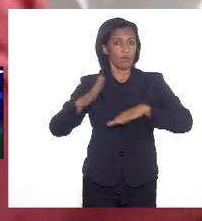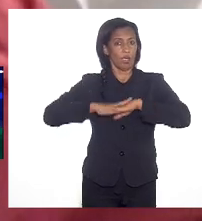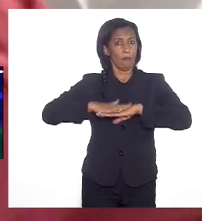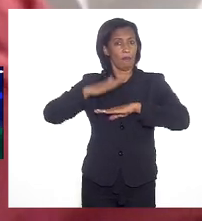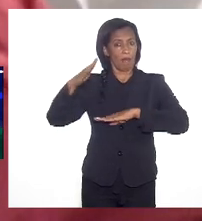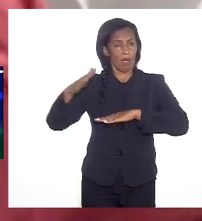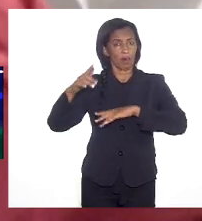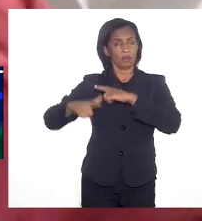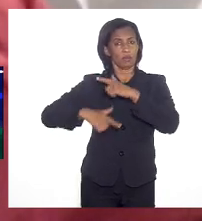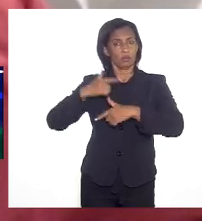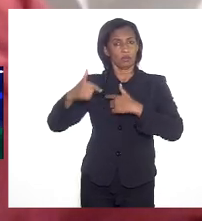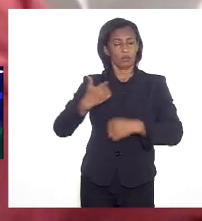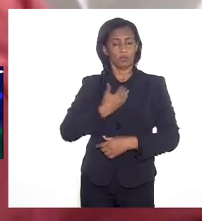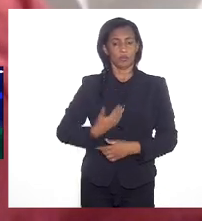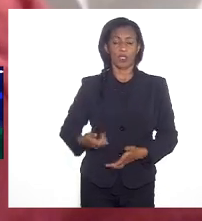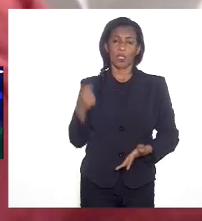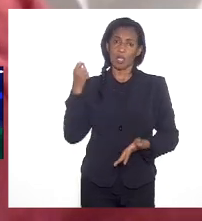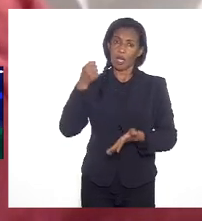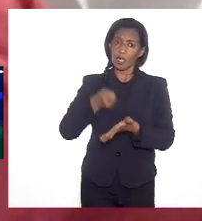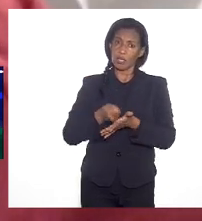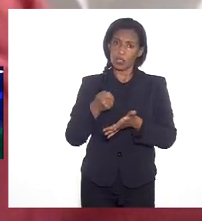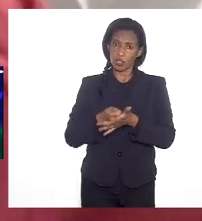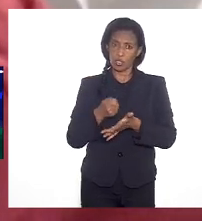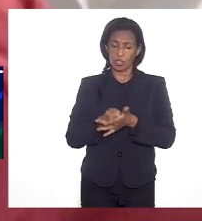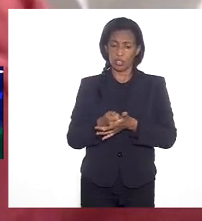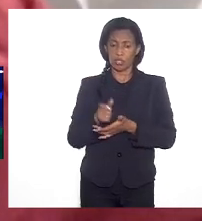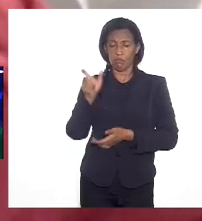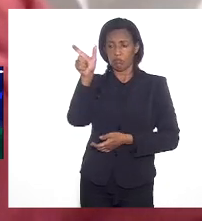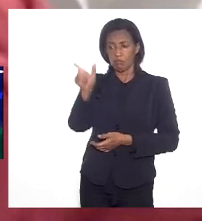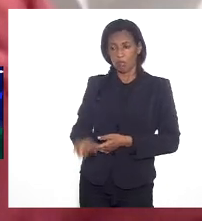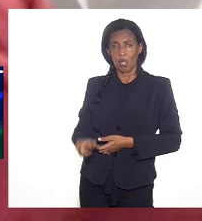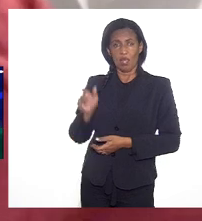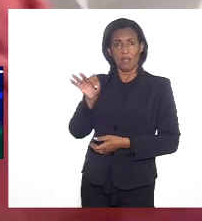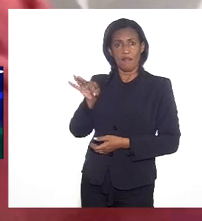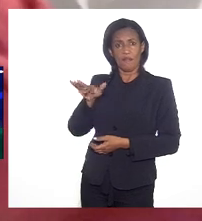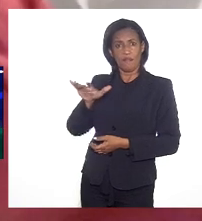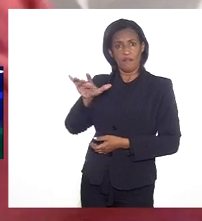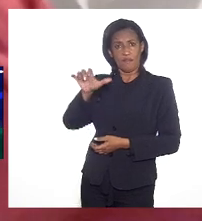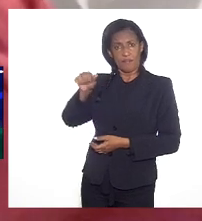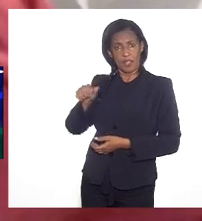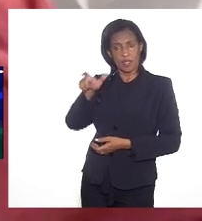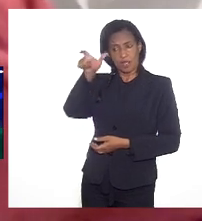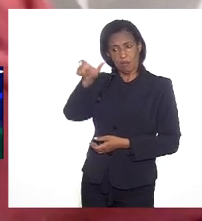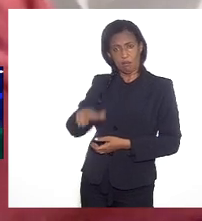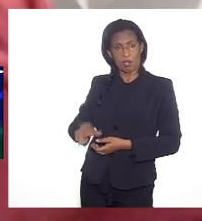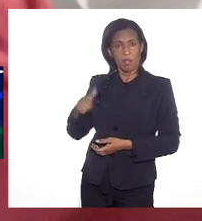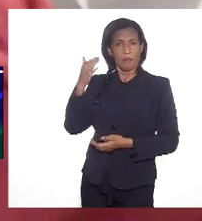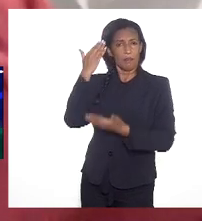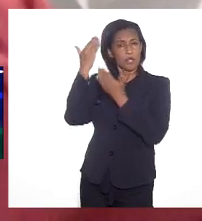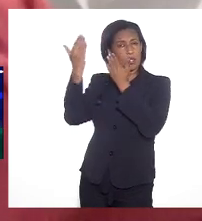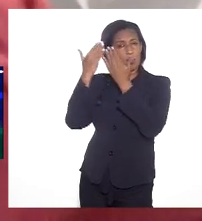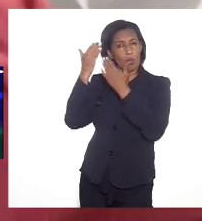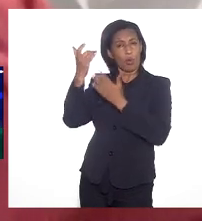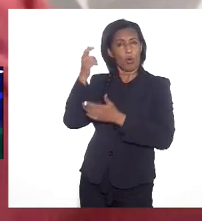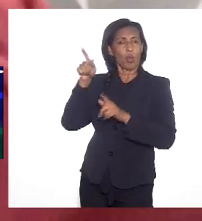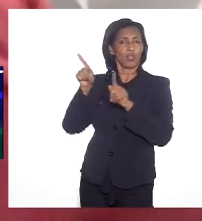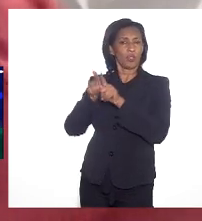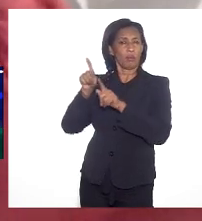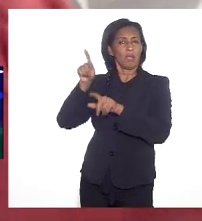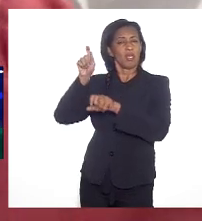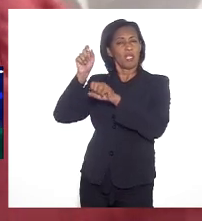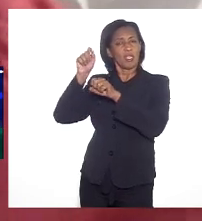servidores públicos e garantir a integridade física e a integridade psicológica, sexual